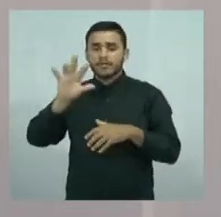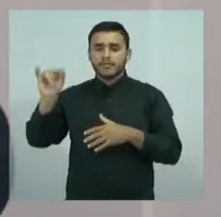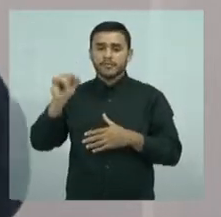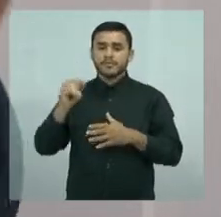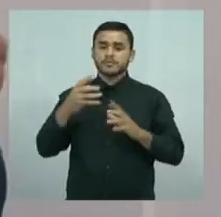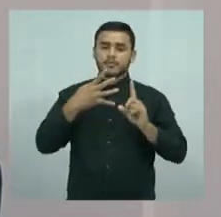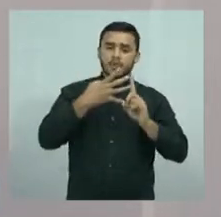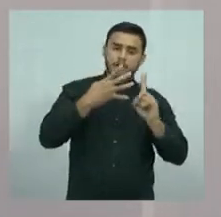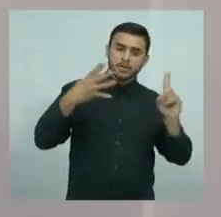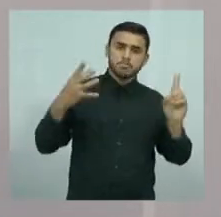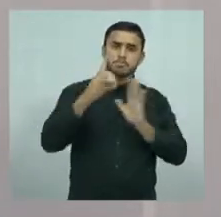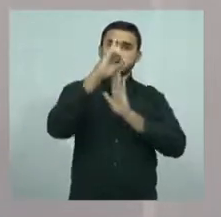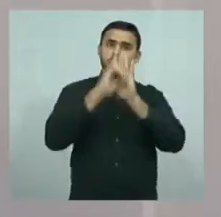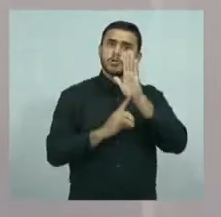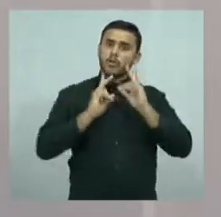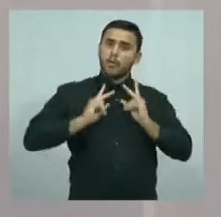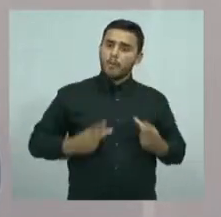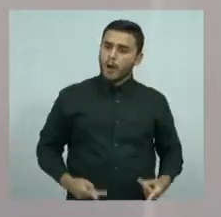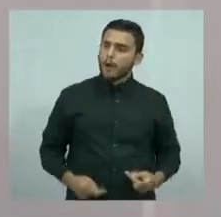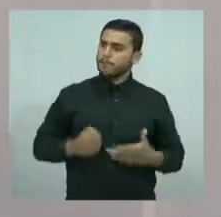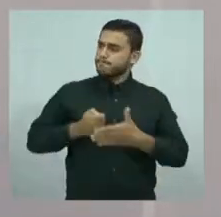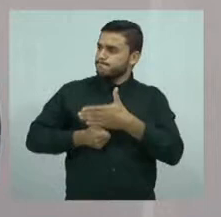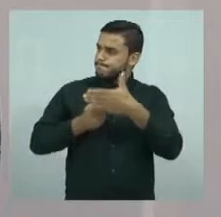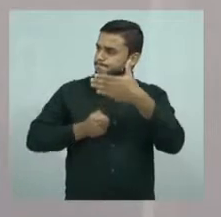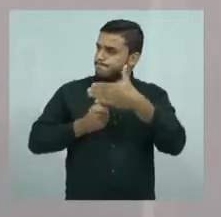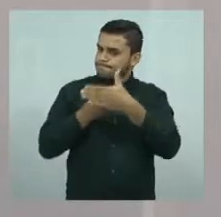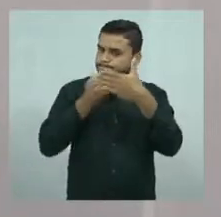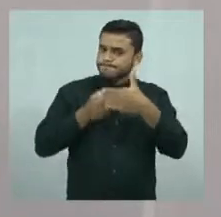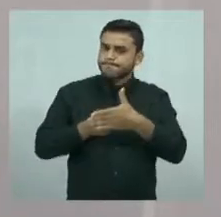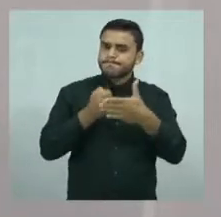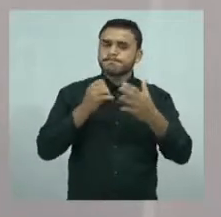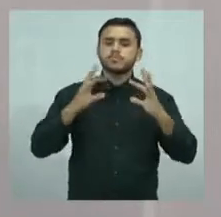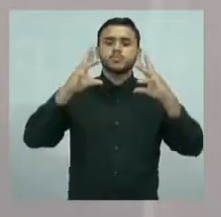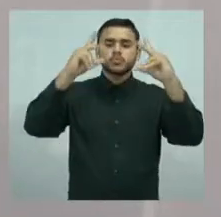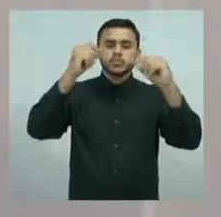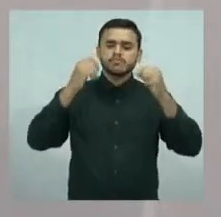a LGBTfobia, que é o respeito aos